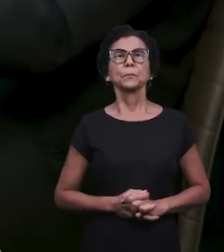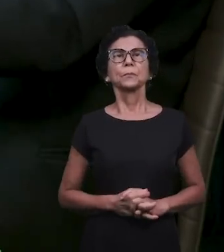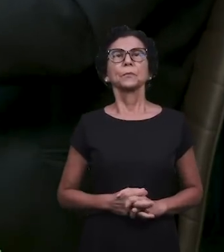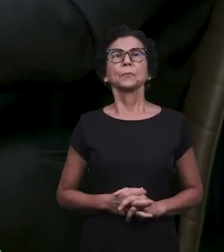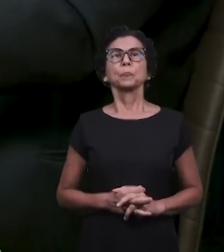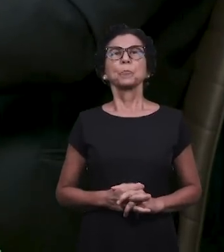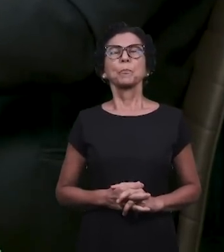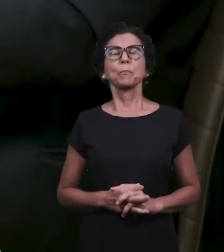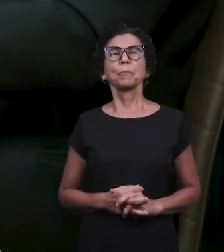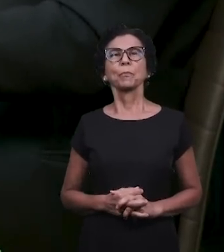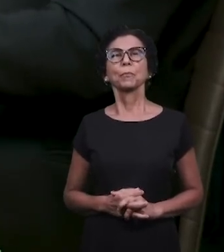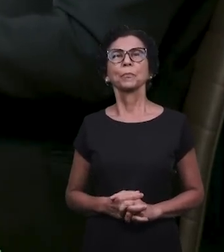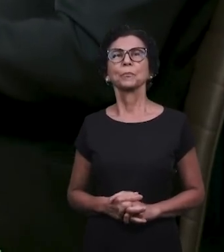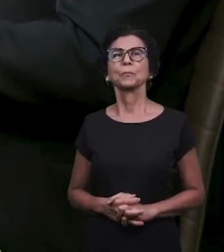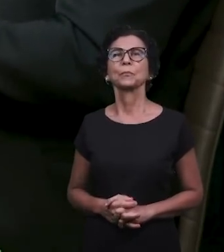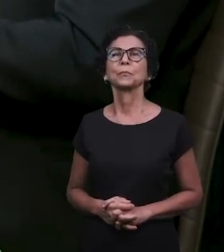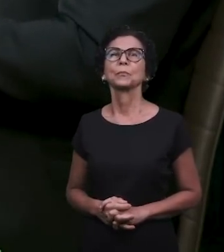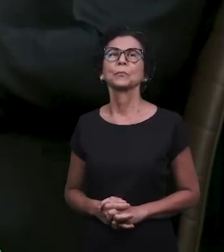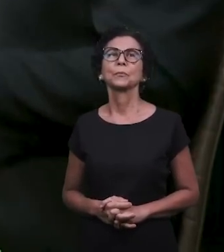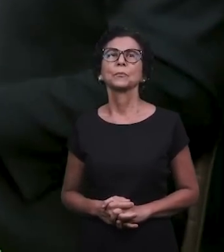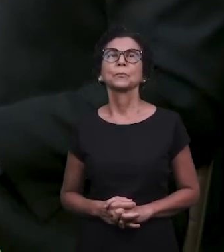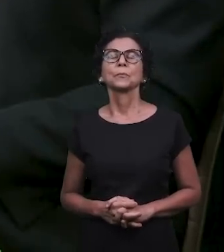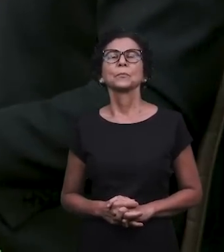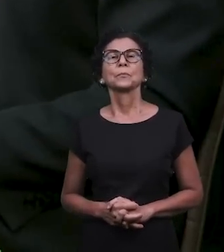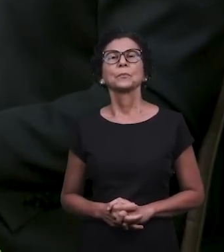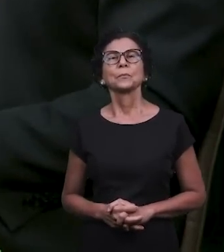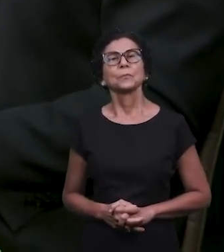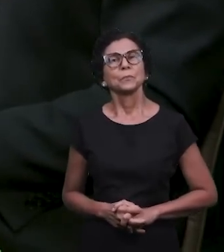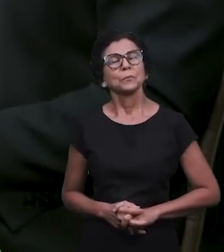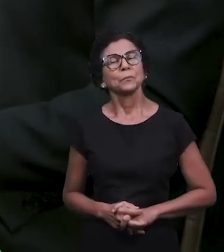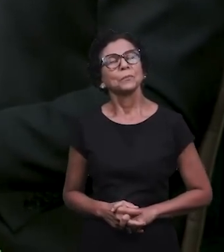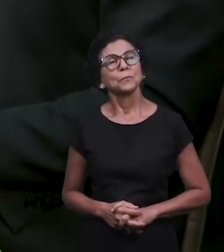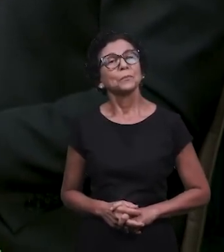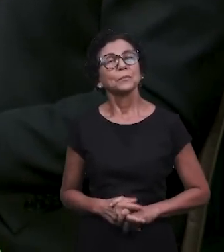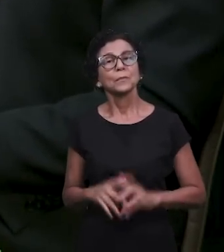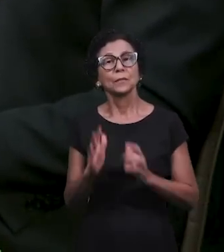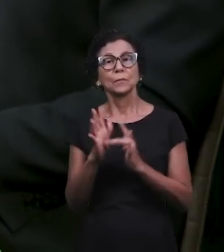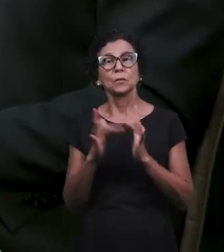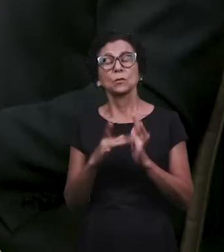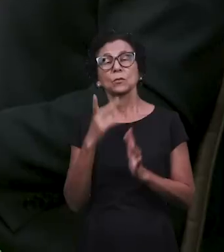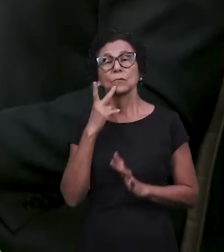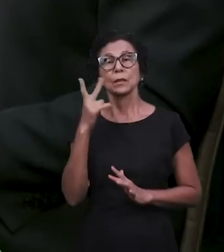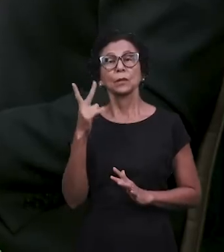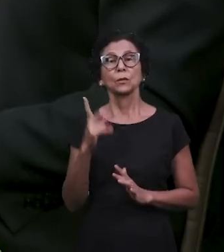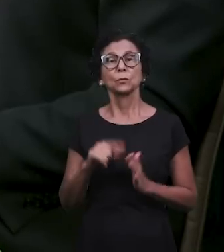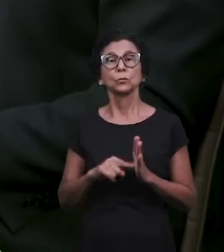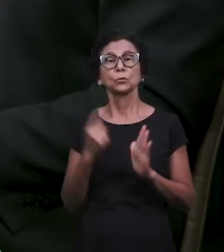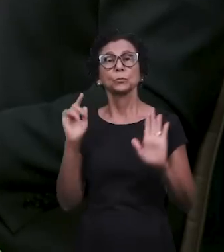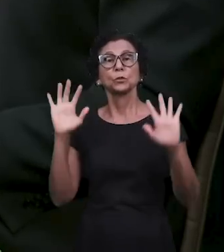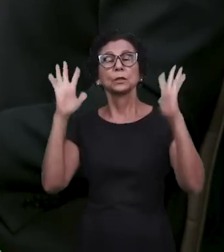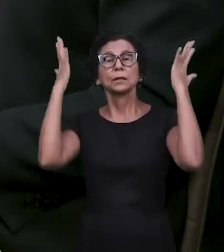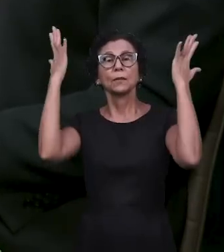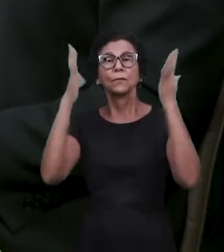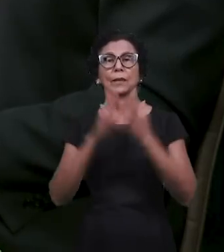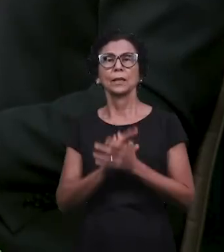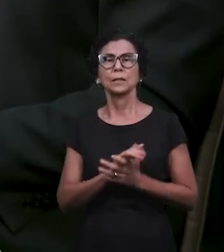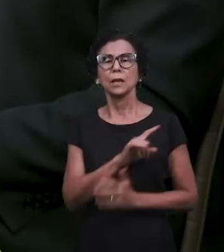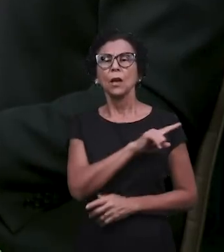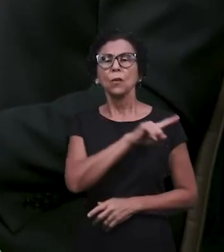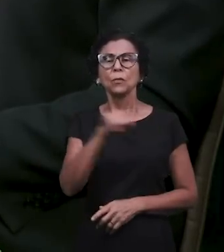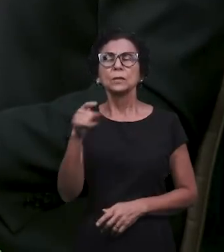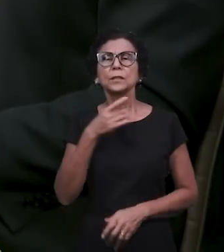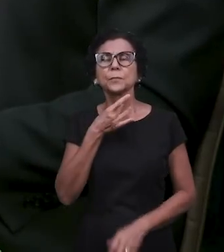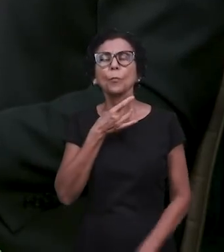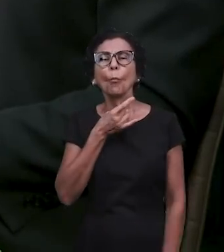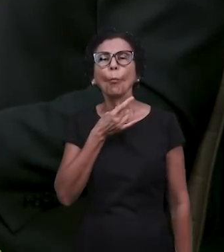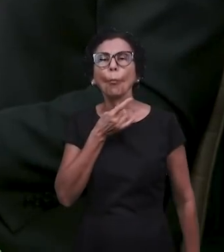festa, Jesus pôs-se em pé e disse: quem tem sede, vem a mim e beba. Maravilha, né? Você